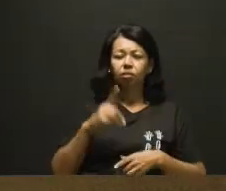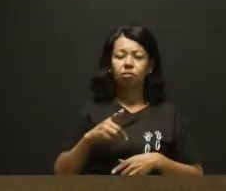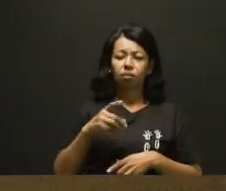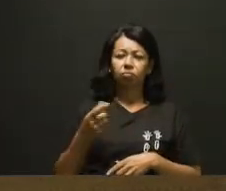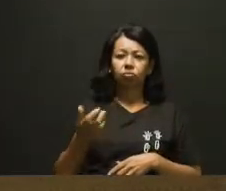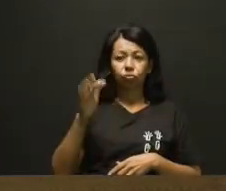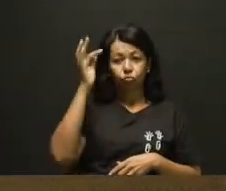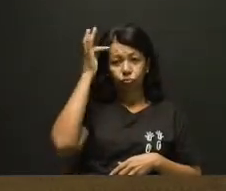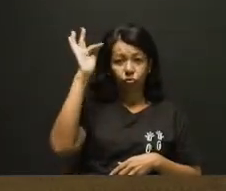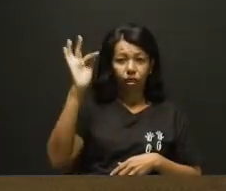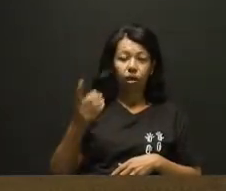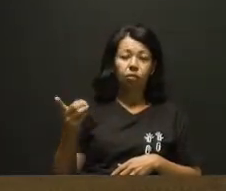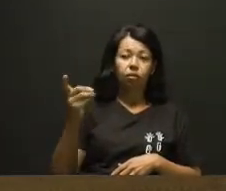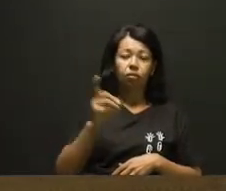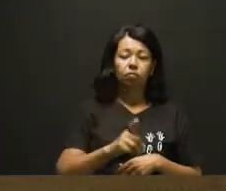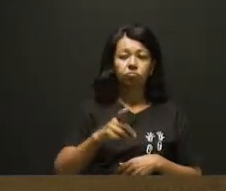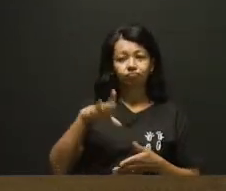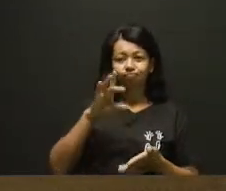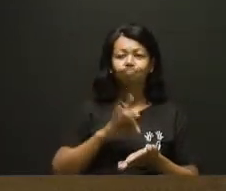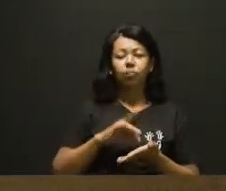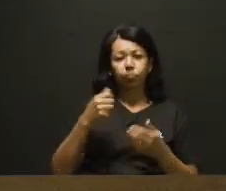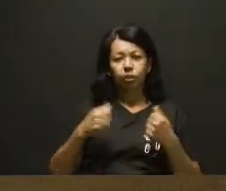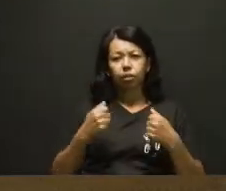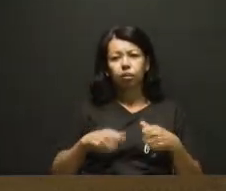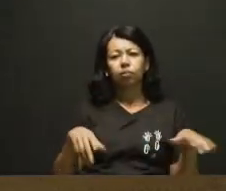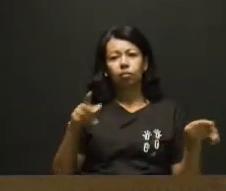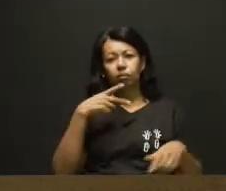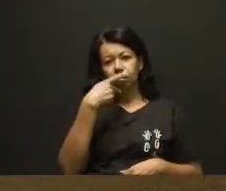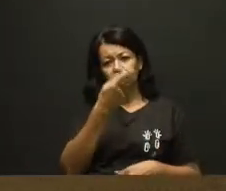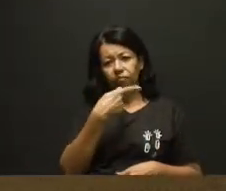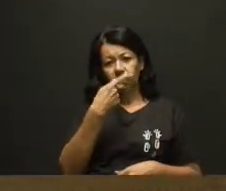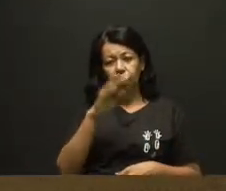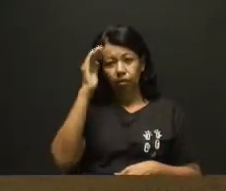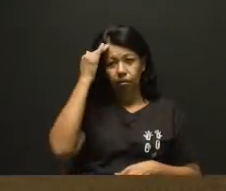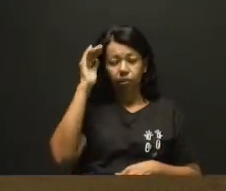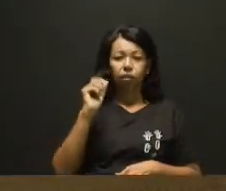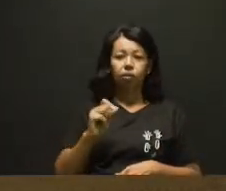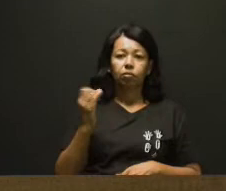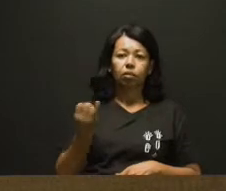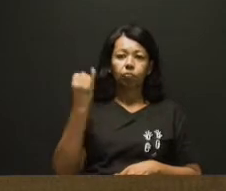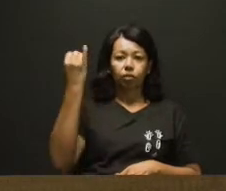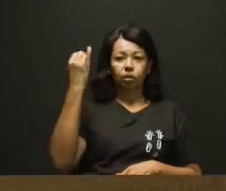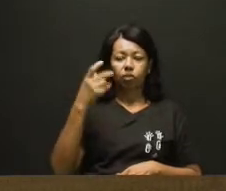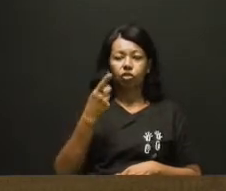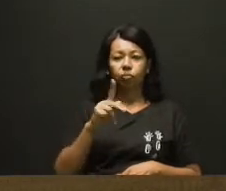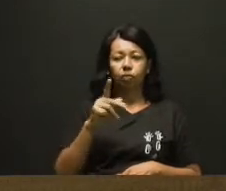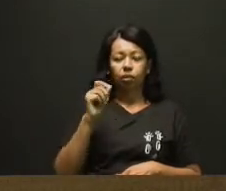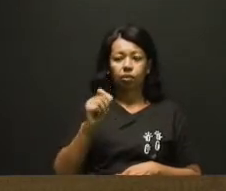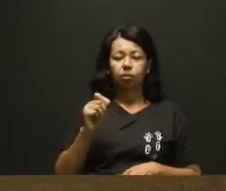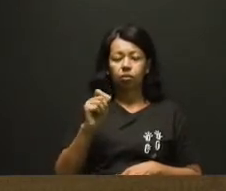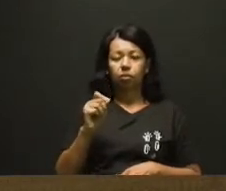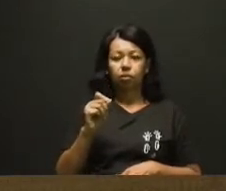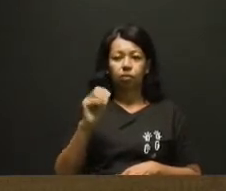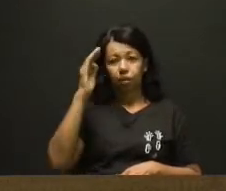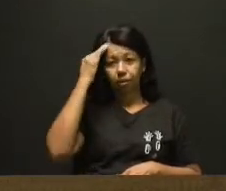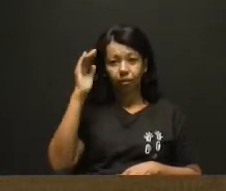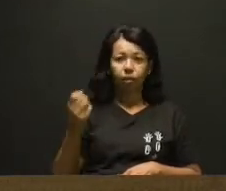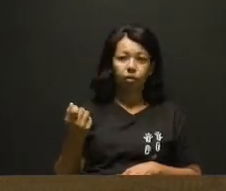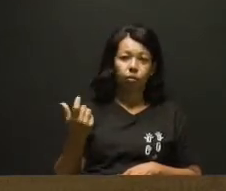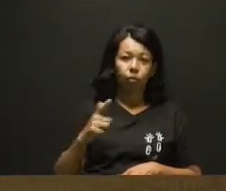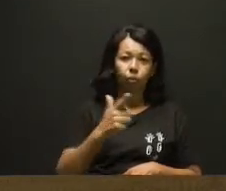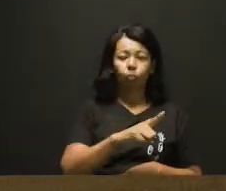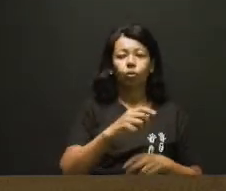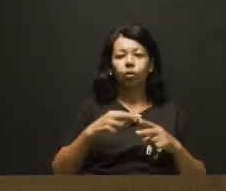que são muito sérias que precisam ser feitas e entender isso é fundamental para que se entendam outras questões mais profundas